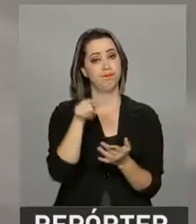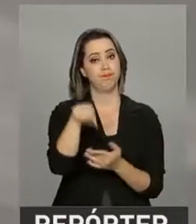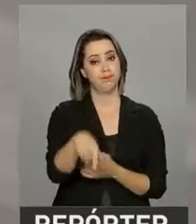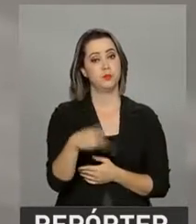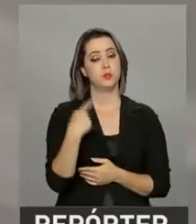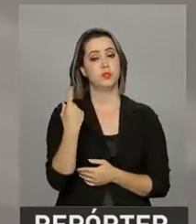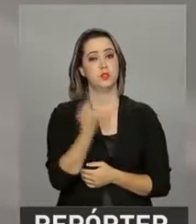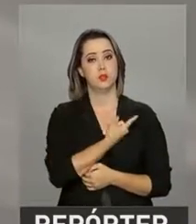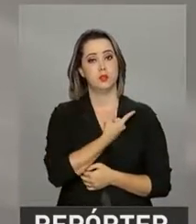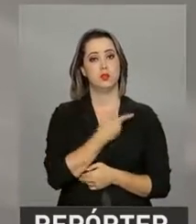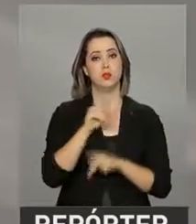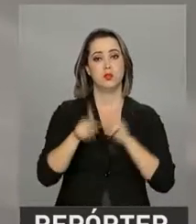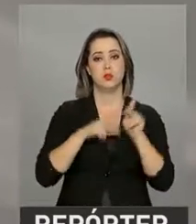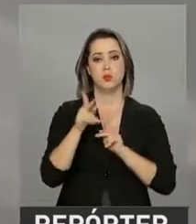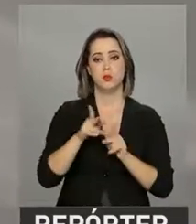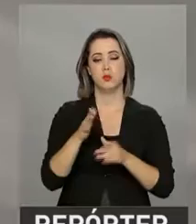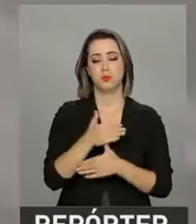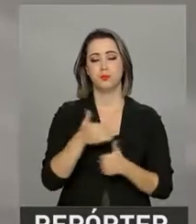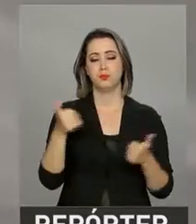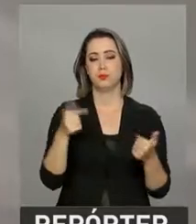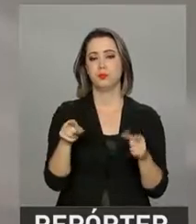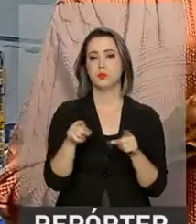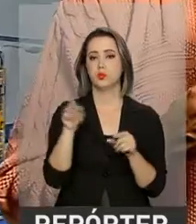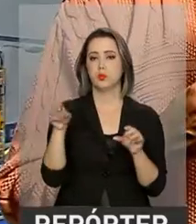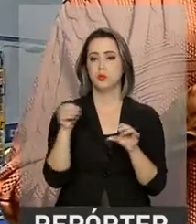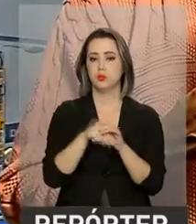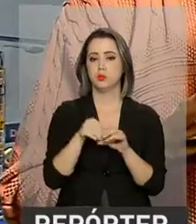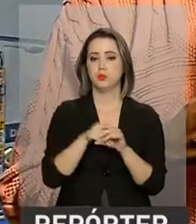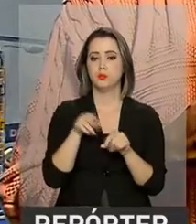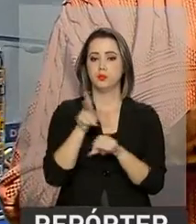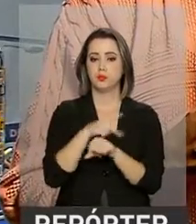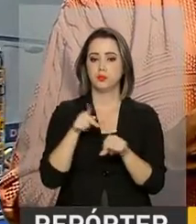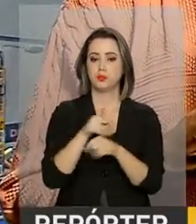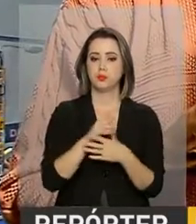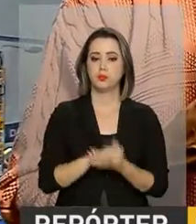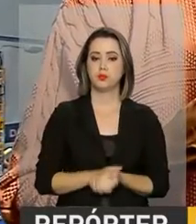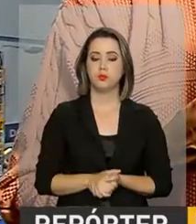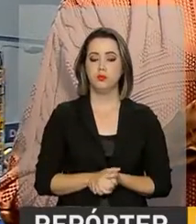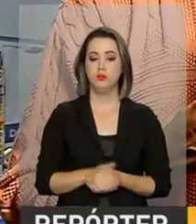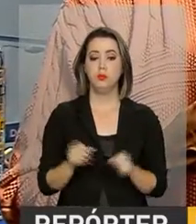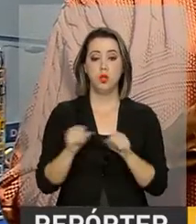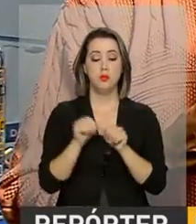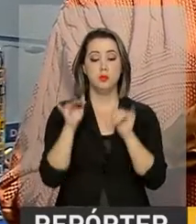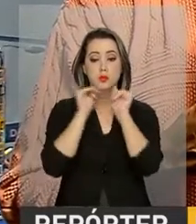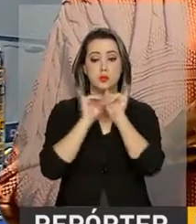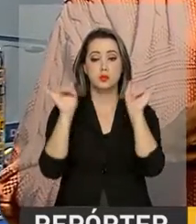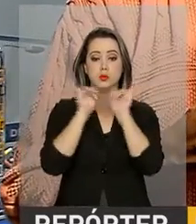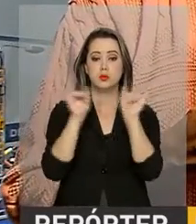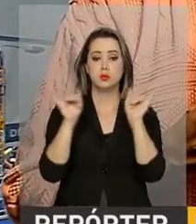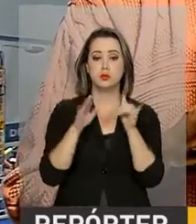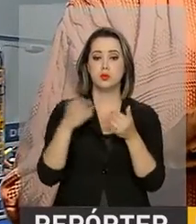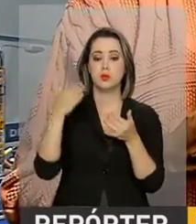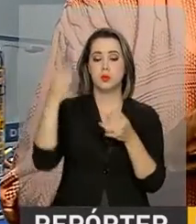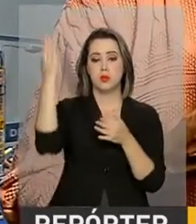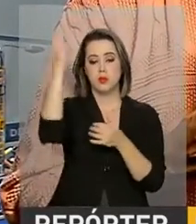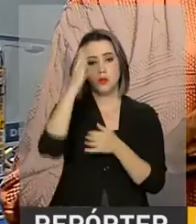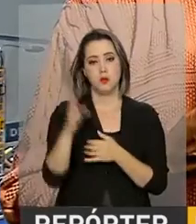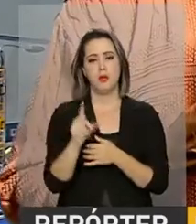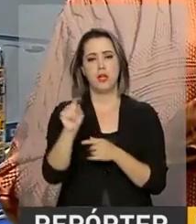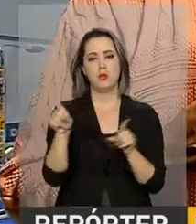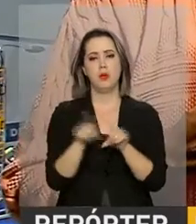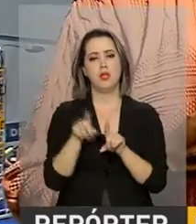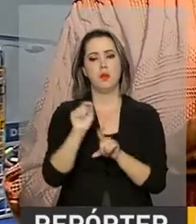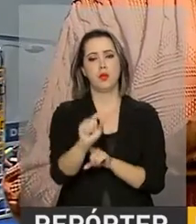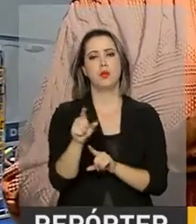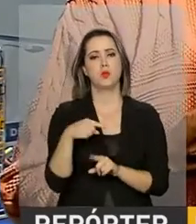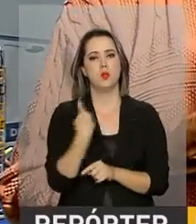mais benfeitorias e benefícios dentro do próprio país. A mostra faz parte do lançamento da campanha O Brasil que Nós Queremos,